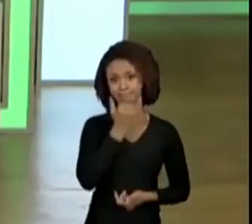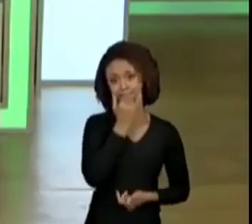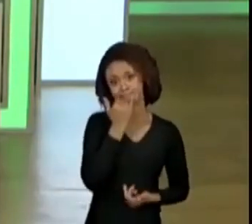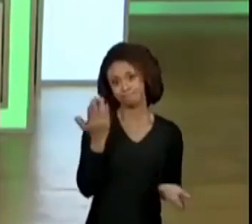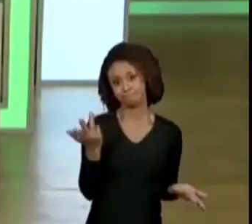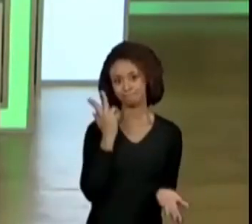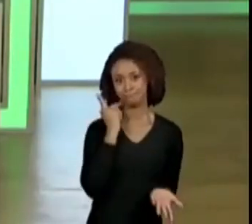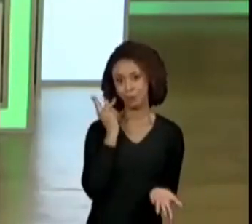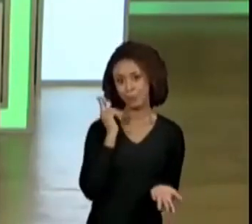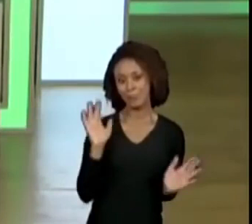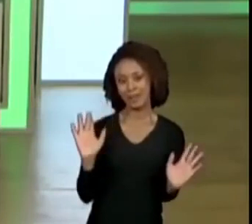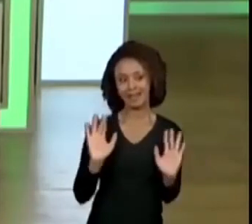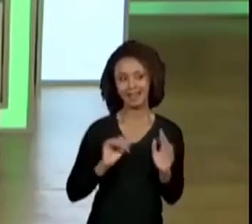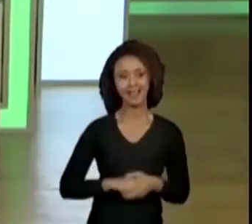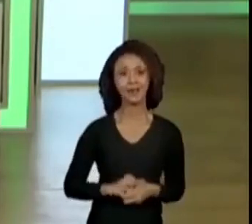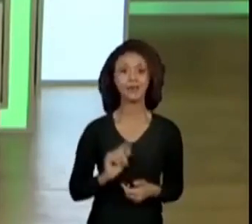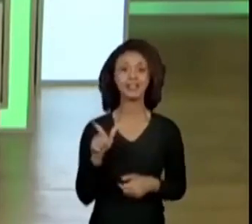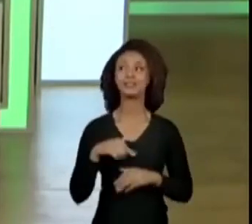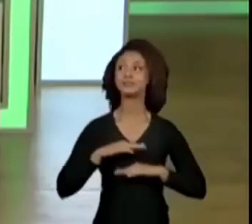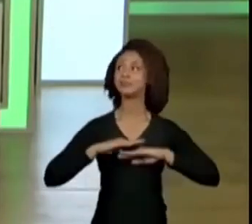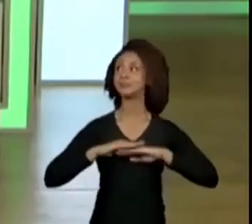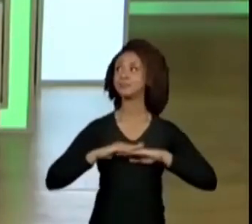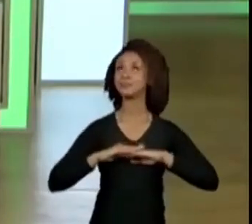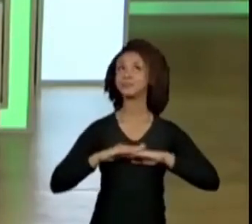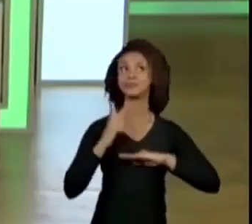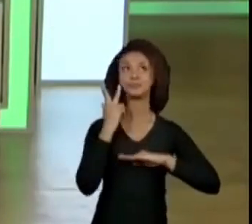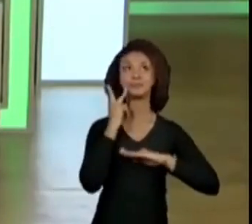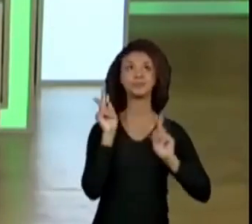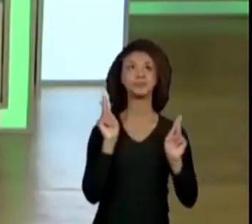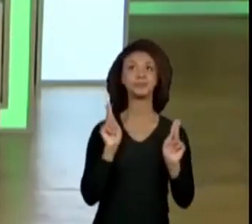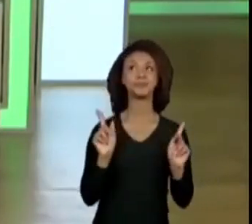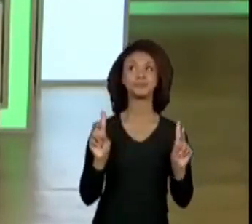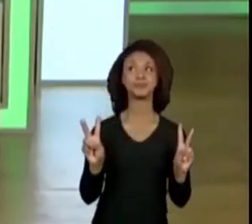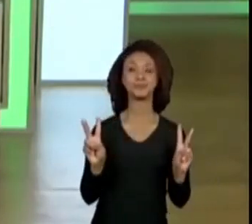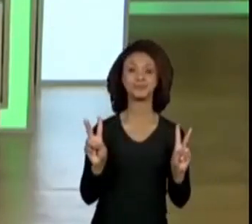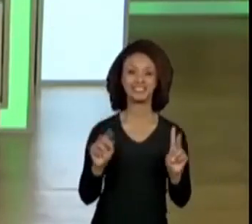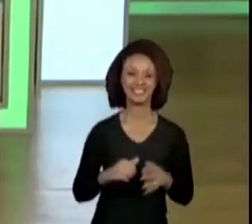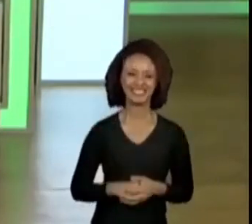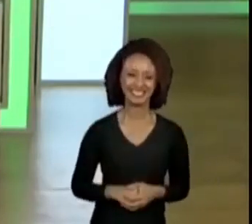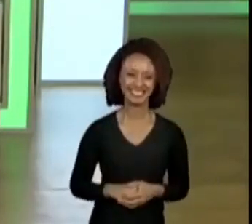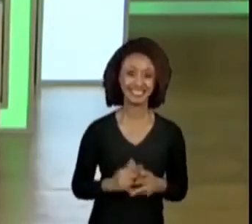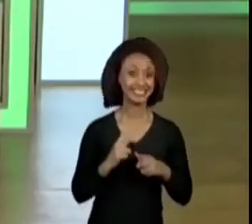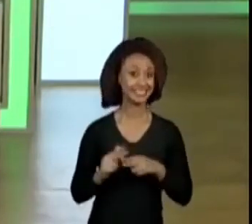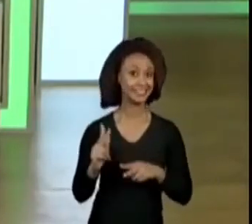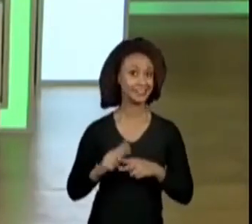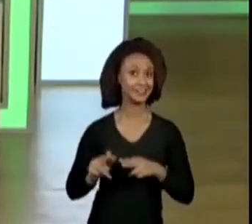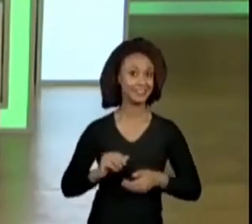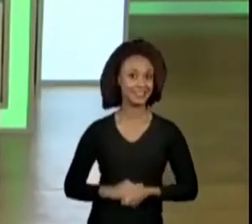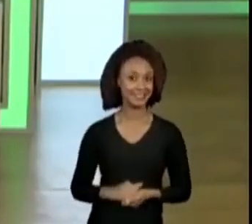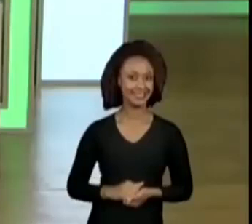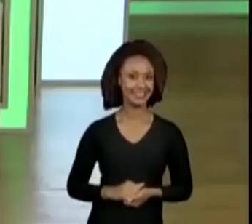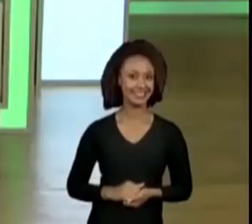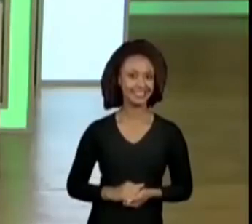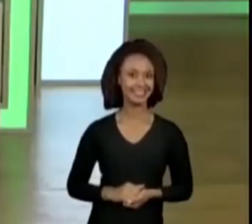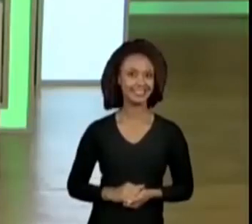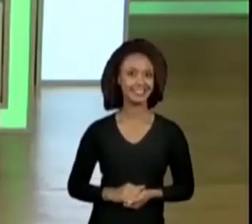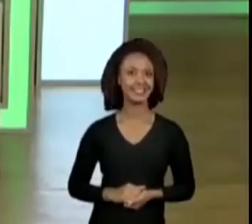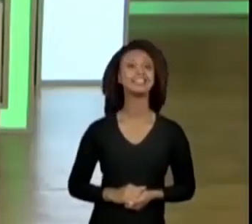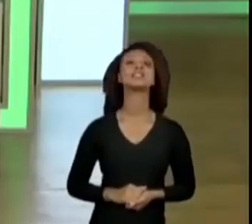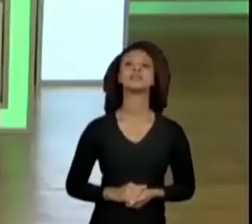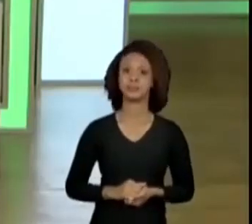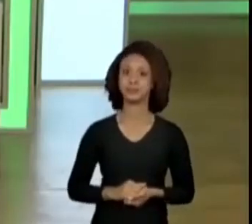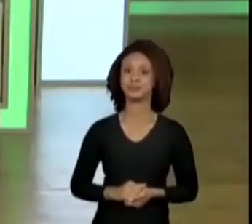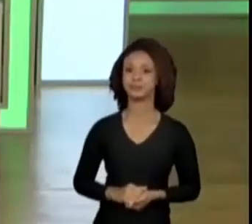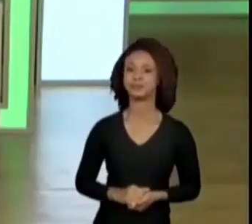parte. E a gente faz cara de paz. Vamos lá. Essa aí mesmo? Vamos lá.